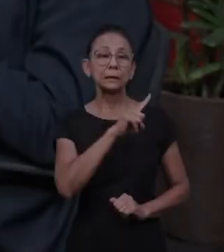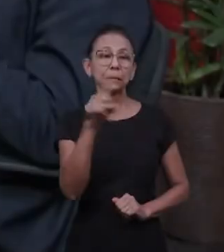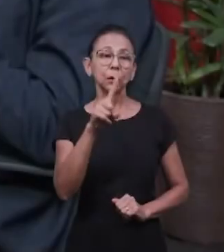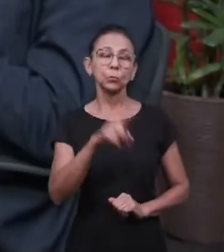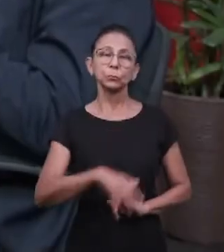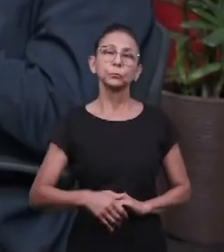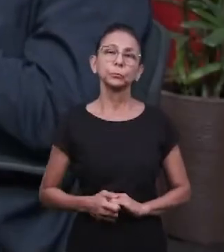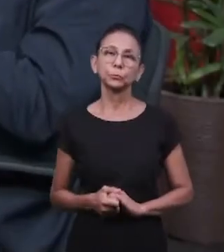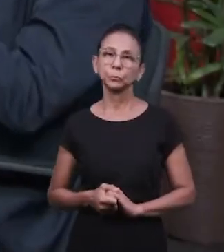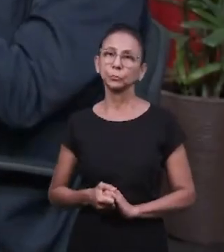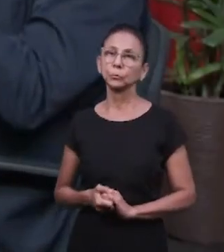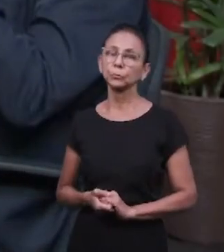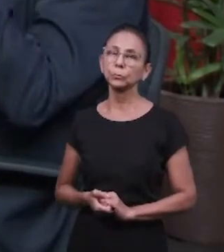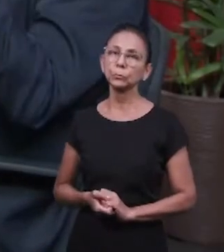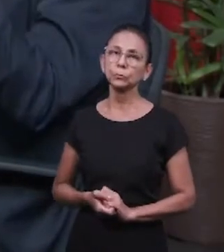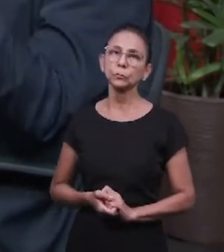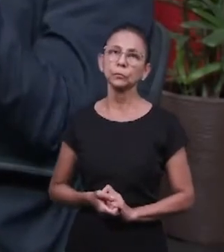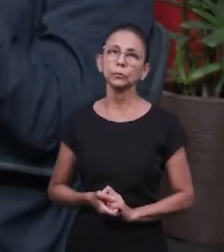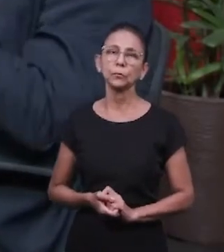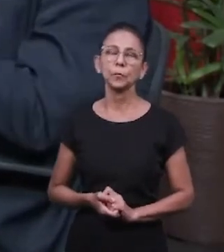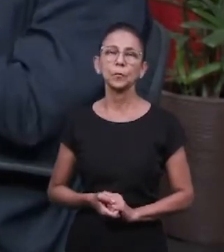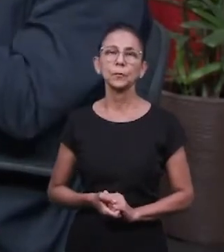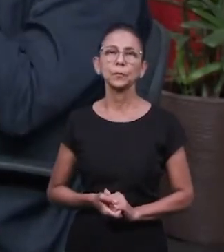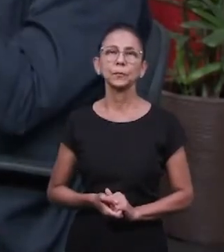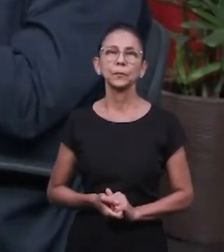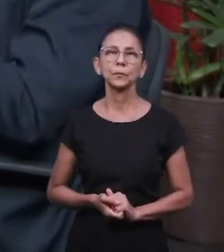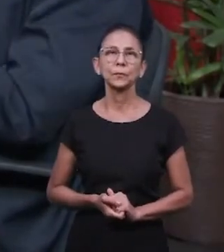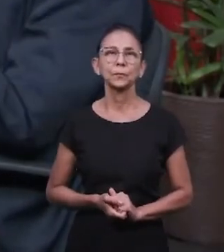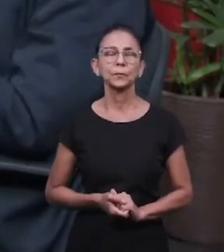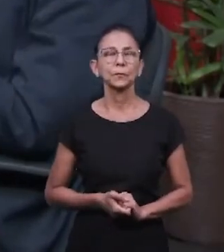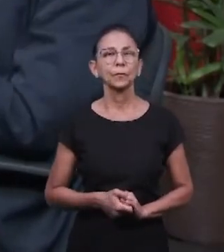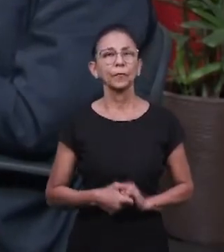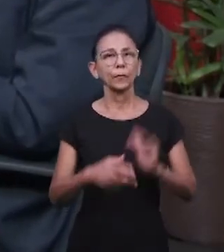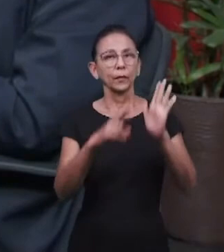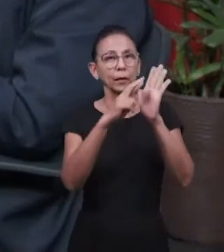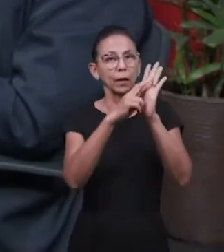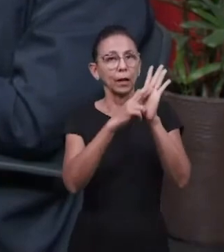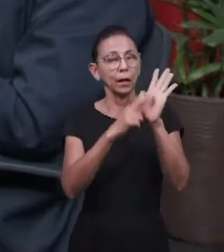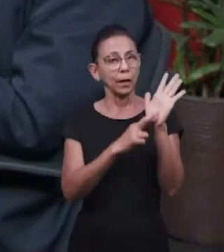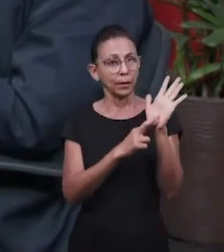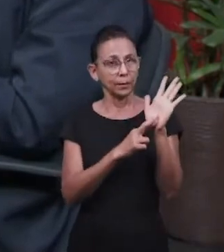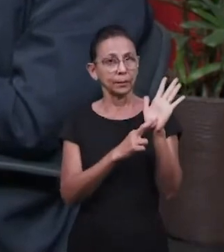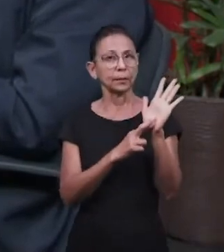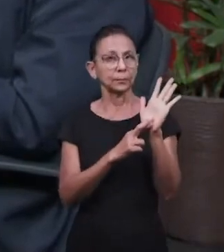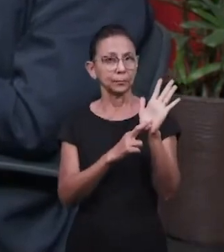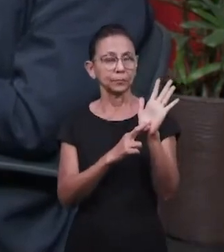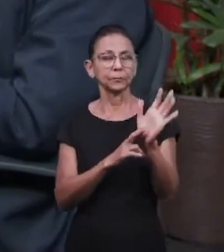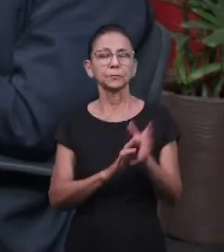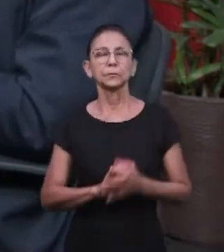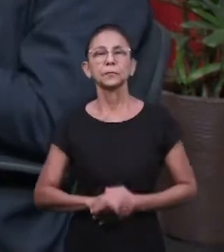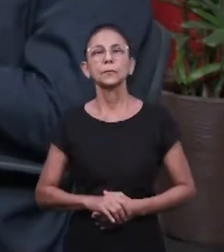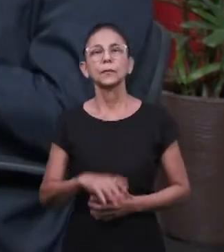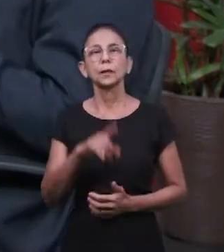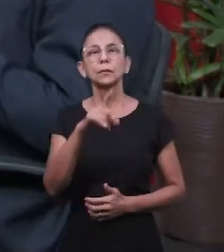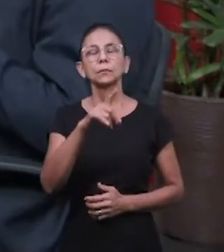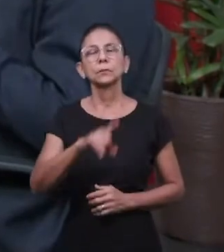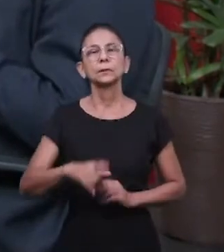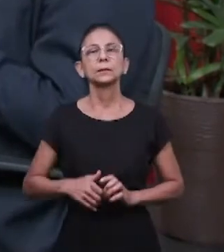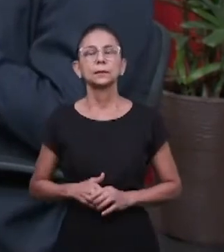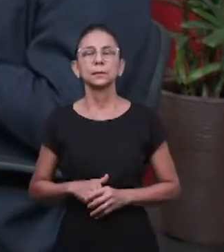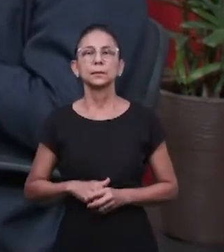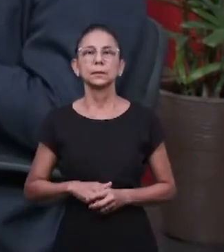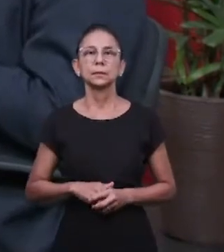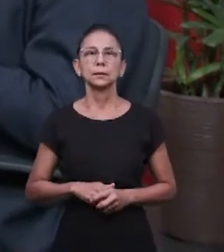Minha história, existe, aí tem na internet, em qualquer lugar tem essas regras, todo mundo fala, e é verdadeira. A regra é o seguinte: a regra, por